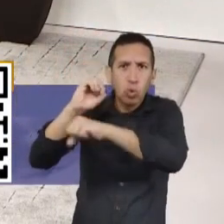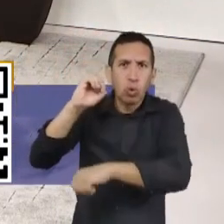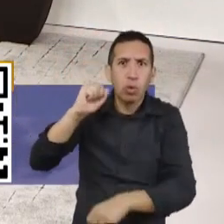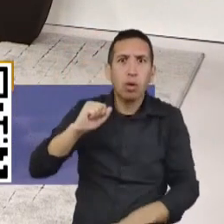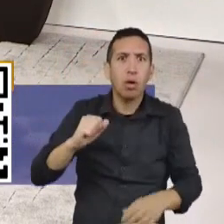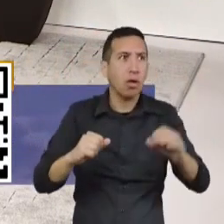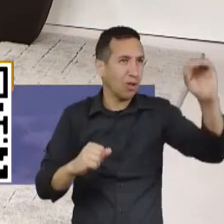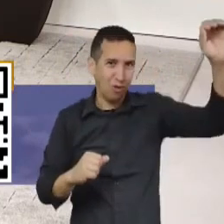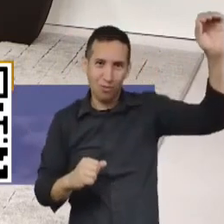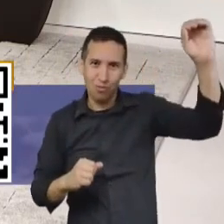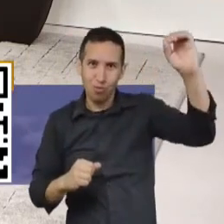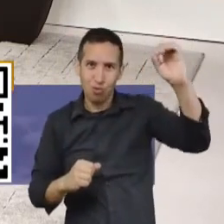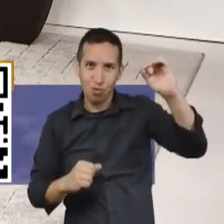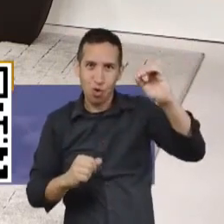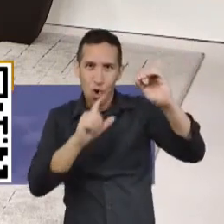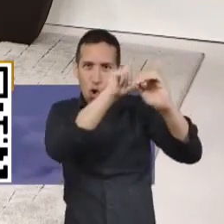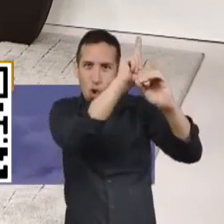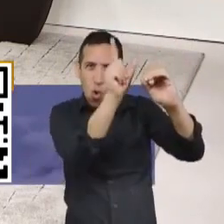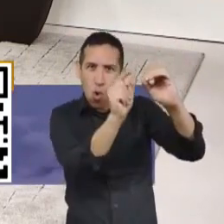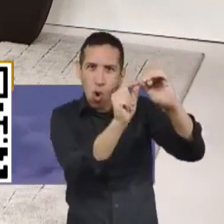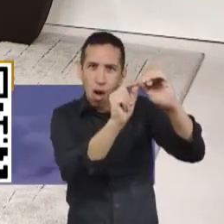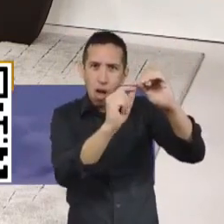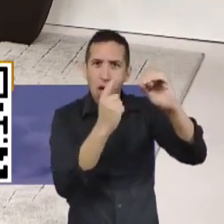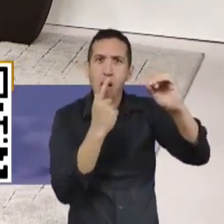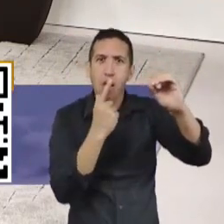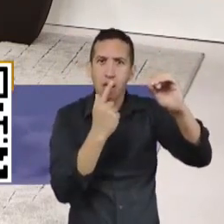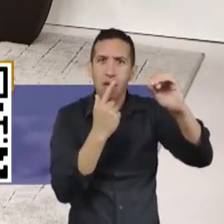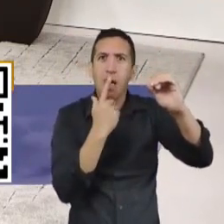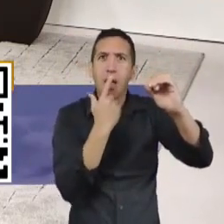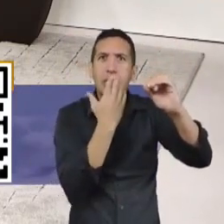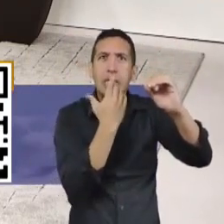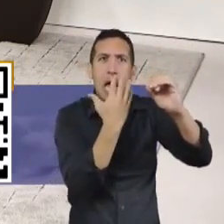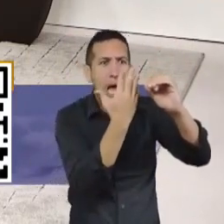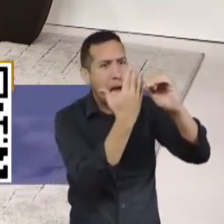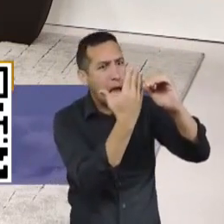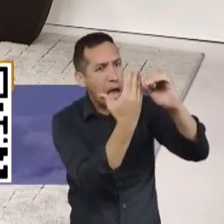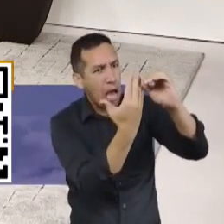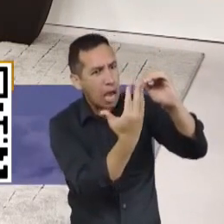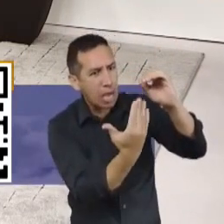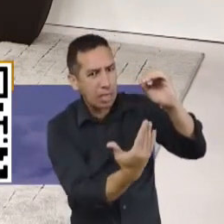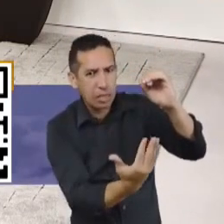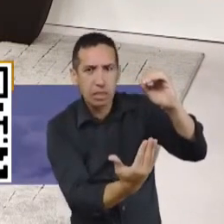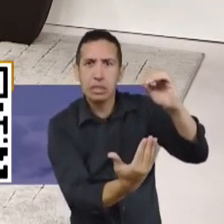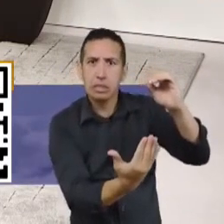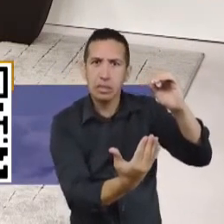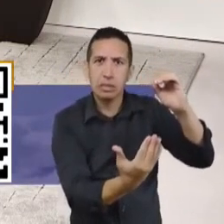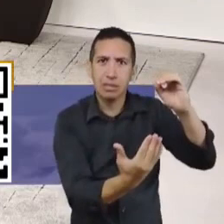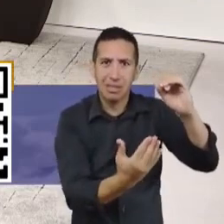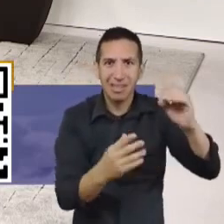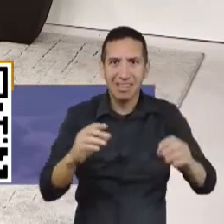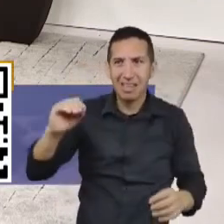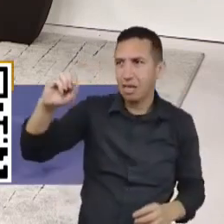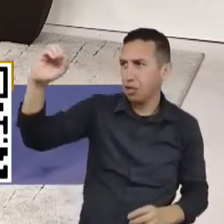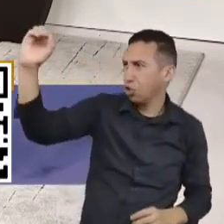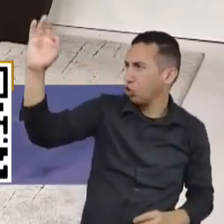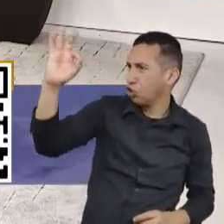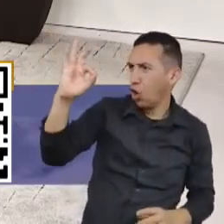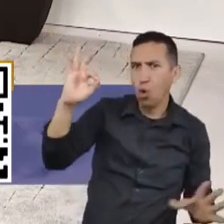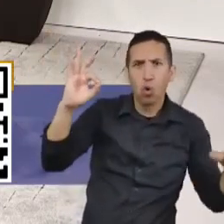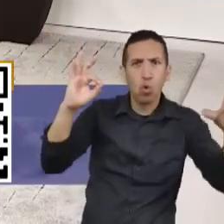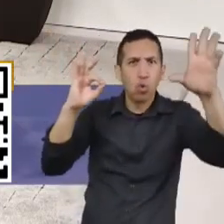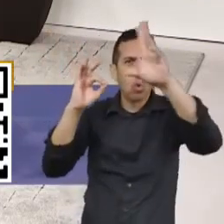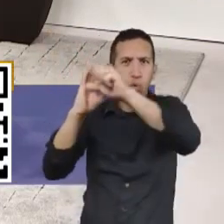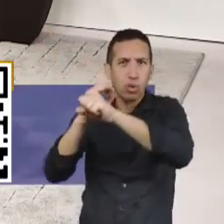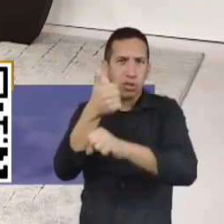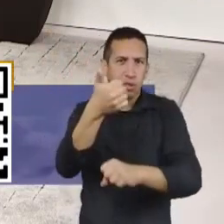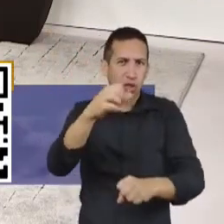nós sabemos que tá na história 1º de novembro de 1745 o Terremoto de Lisboa o sol escureceu EA Lua como sangue